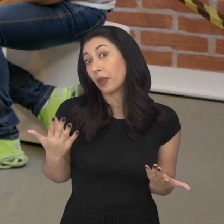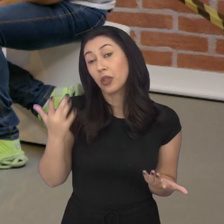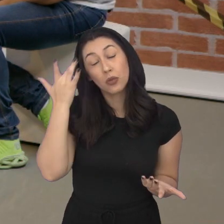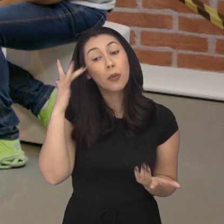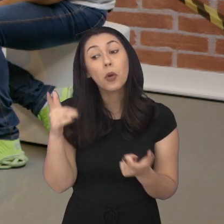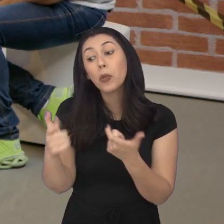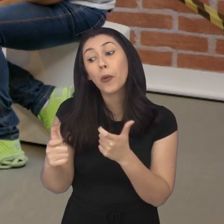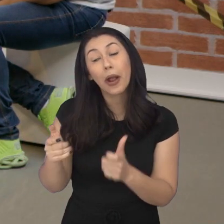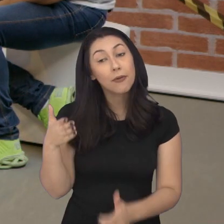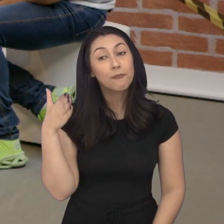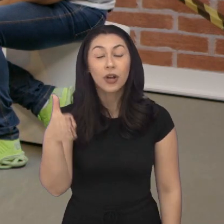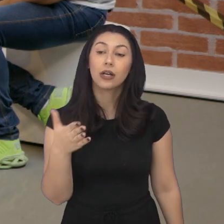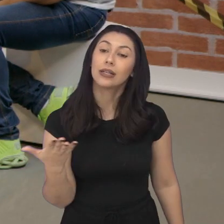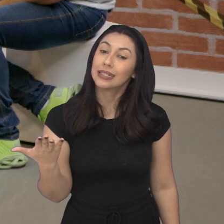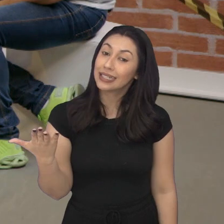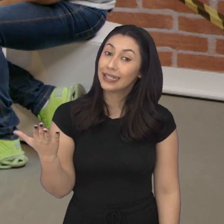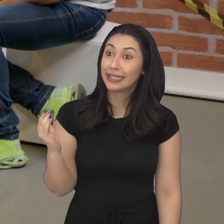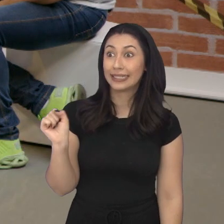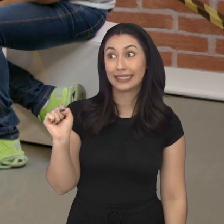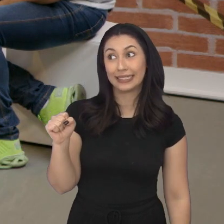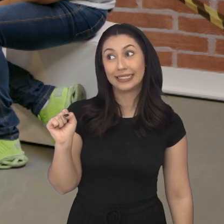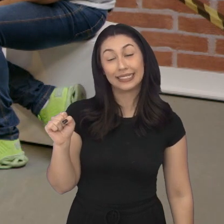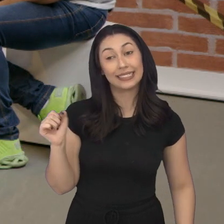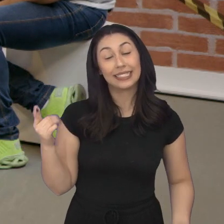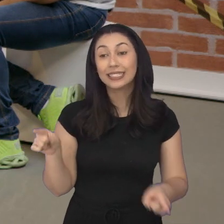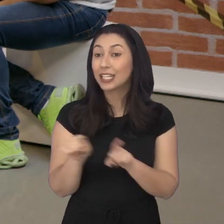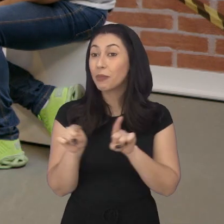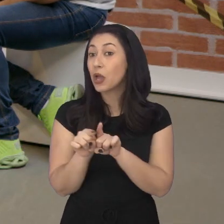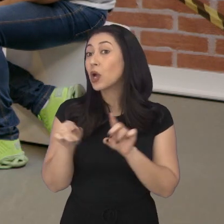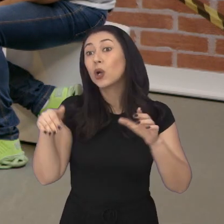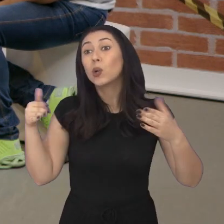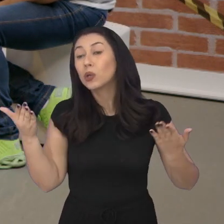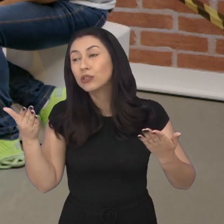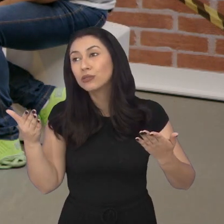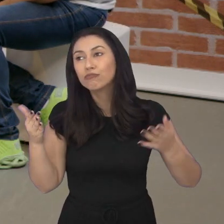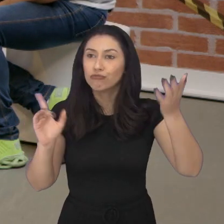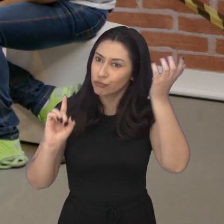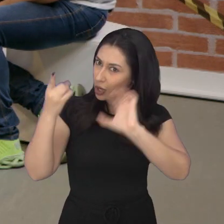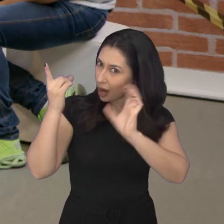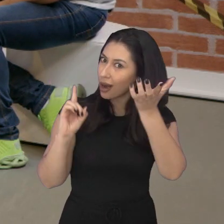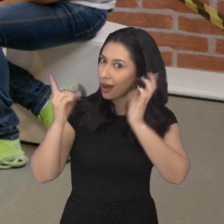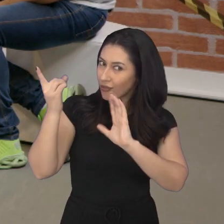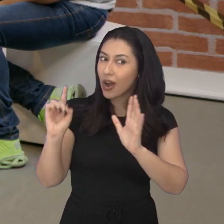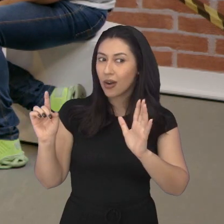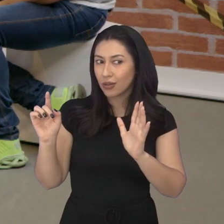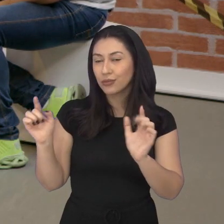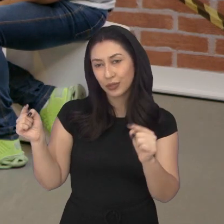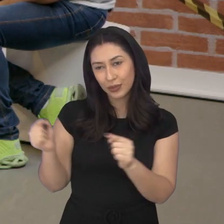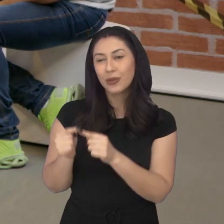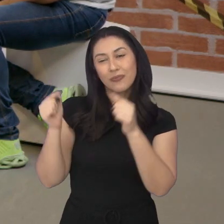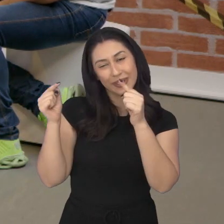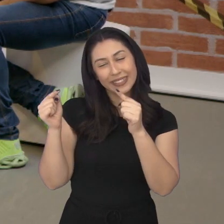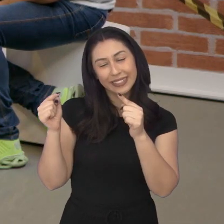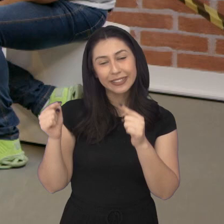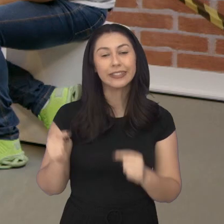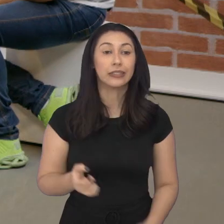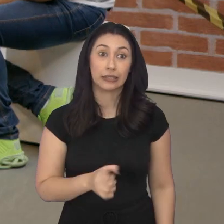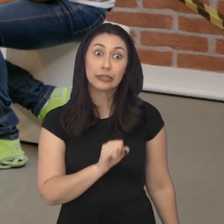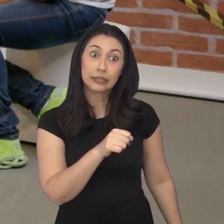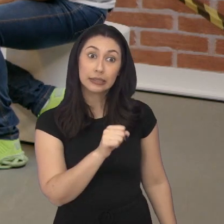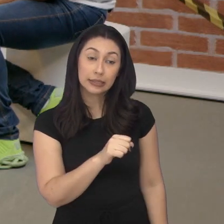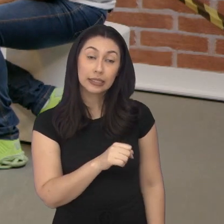né? E pra que época do ano? Porque realmente, o que ela disse, faz todo sentido no carnaval, isso aí vai fazer um sucesso na praia.